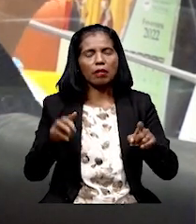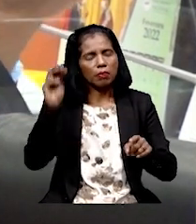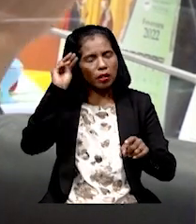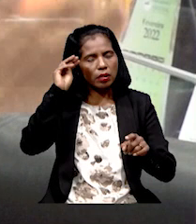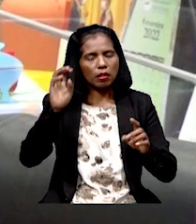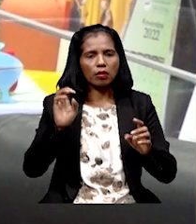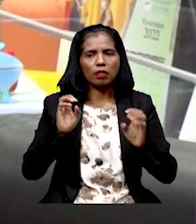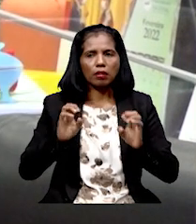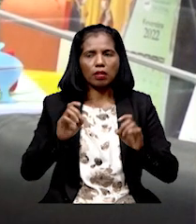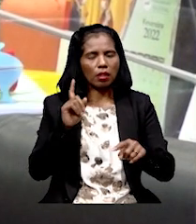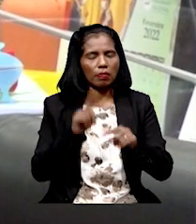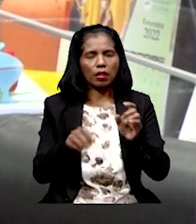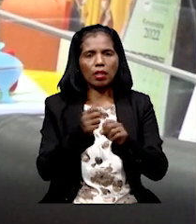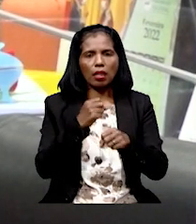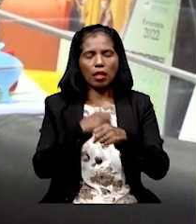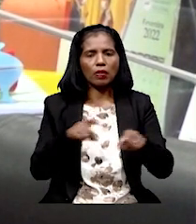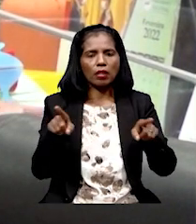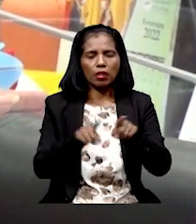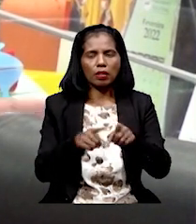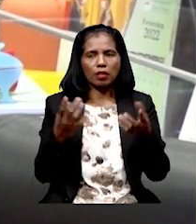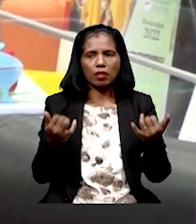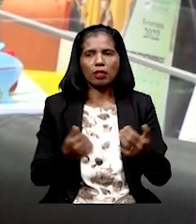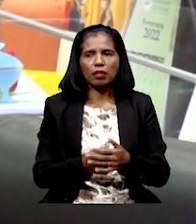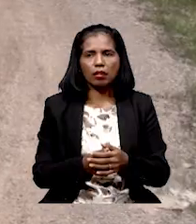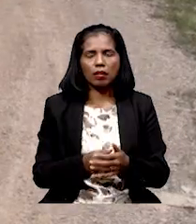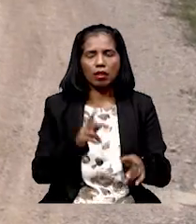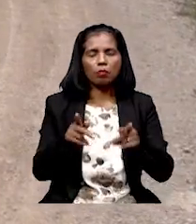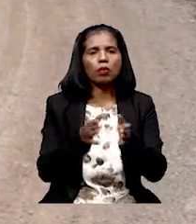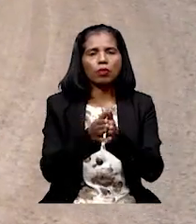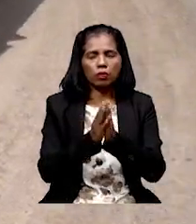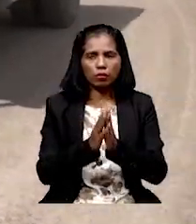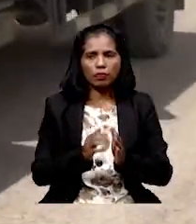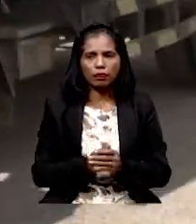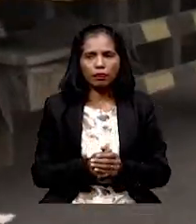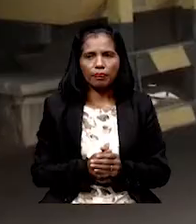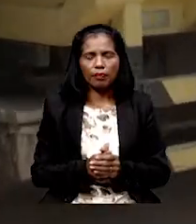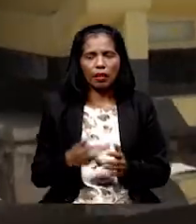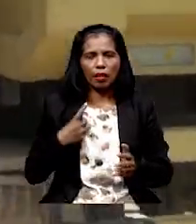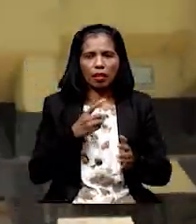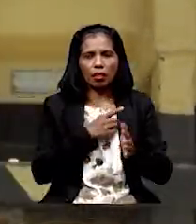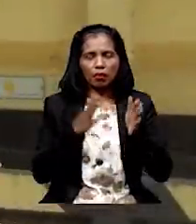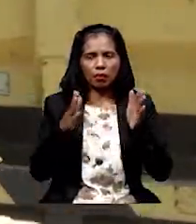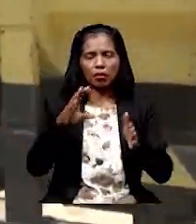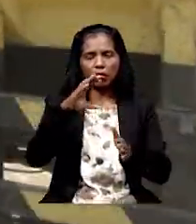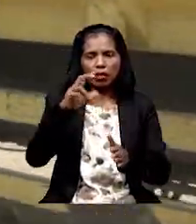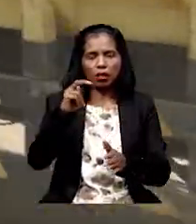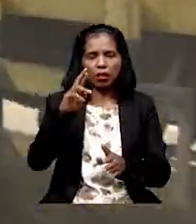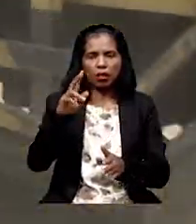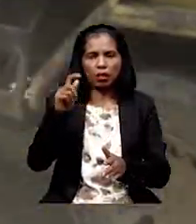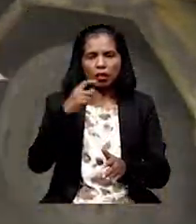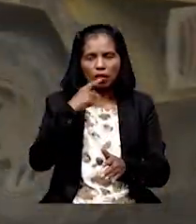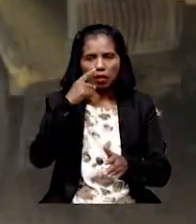ne basirane lulik la bela halo bo sirane sane ne comunidade husu. Deputado CNRT Arão Noé de Jesus Amaral